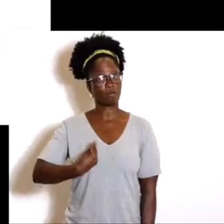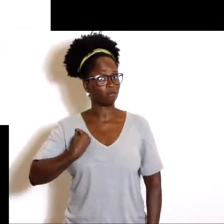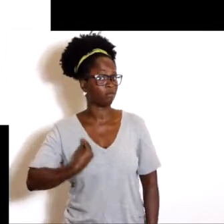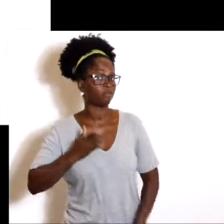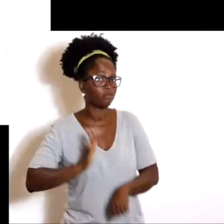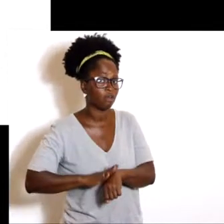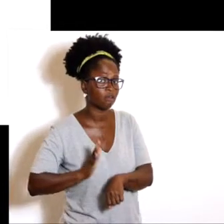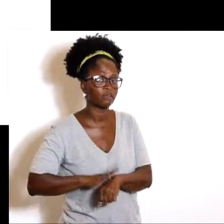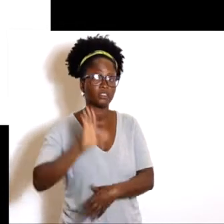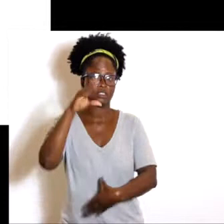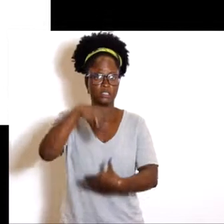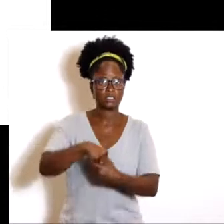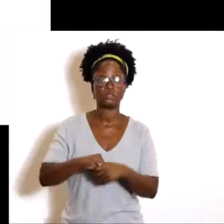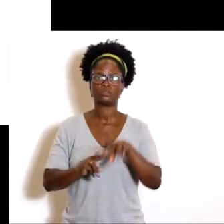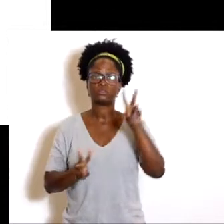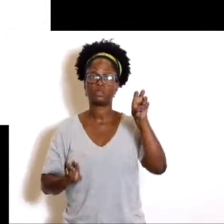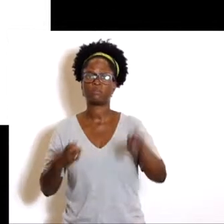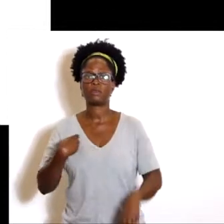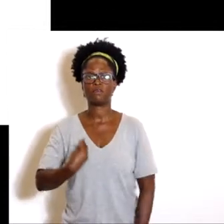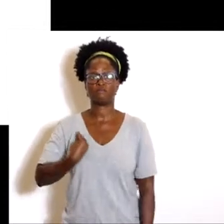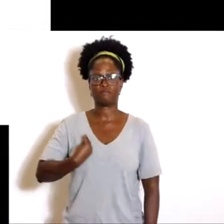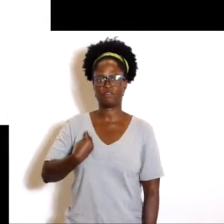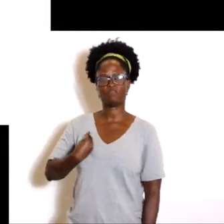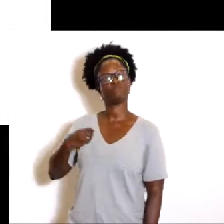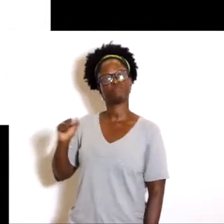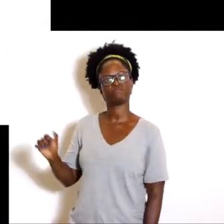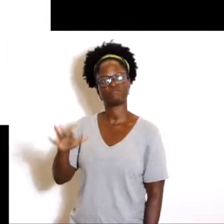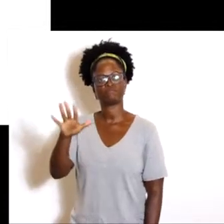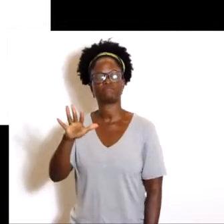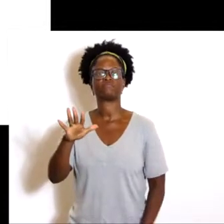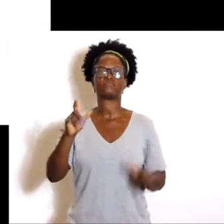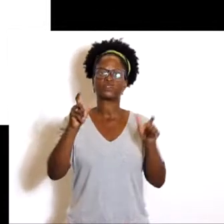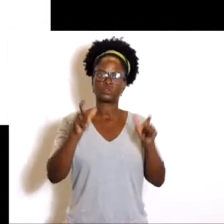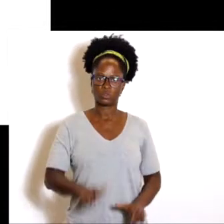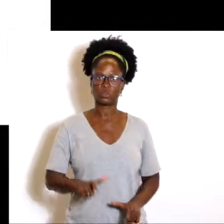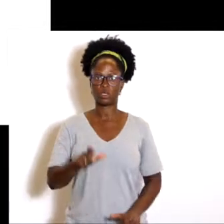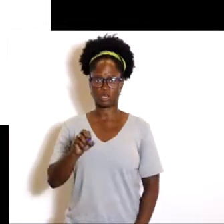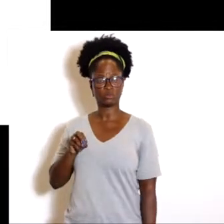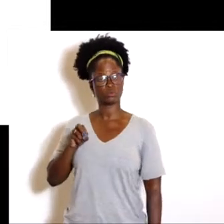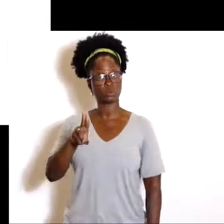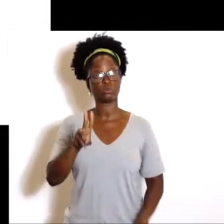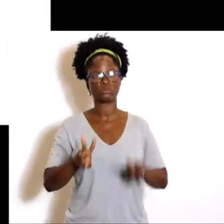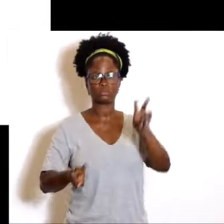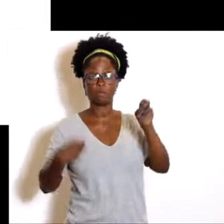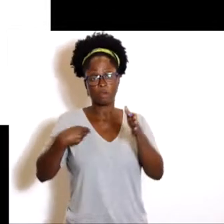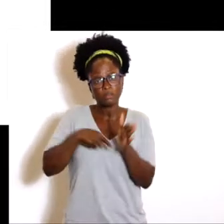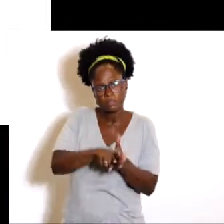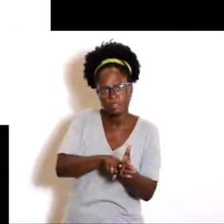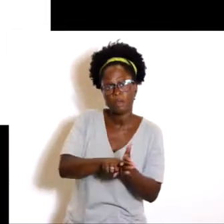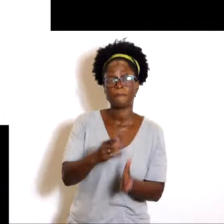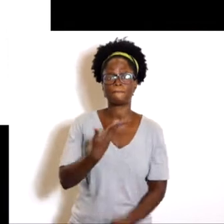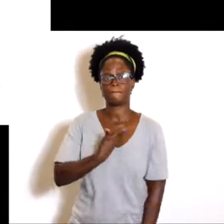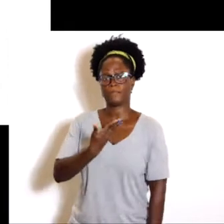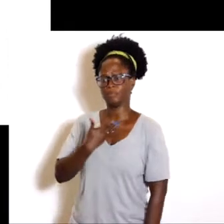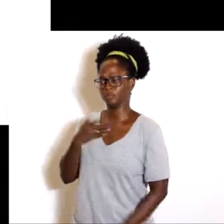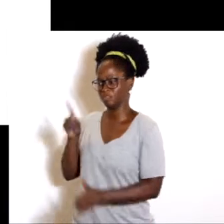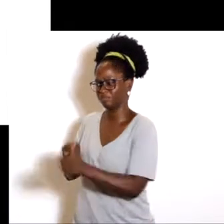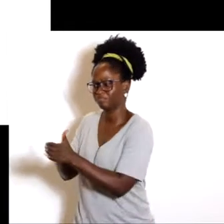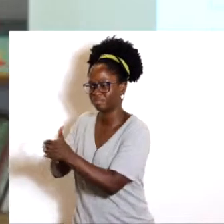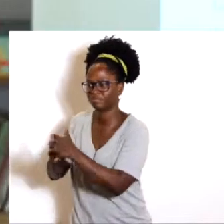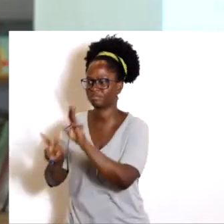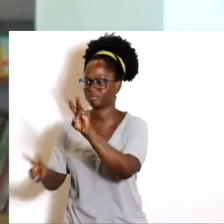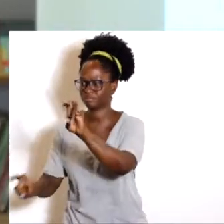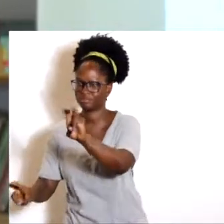dentro do tema pelo território eu sou o tema meus amigos são o